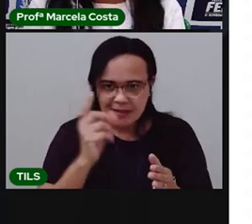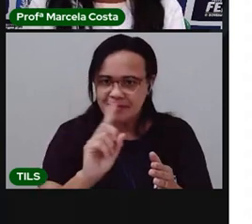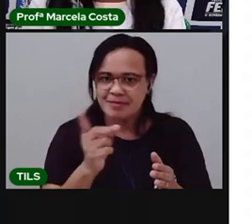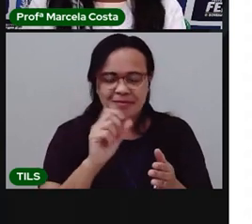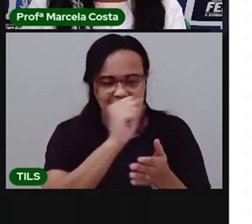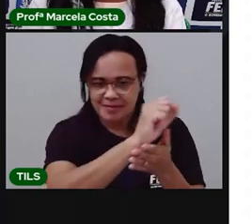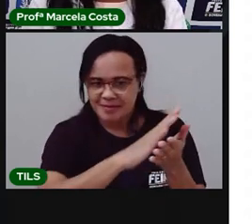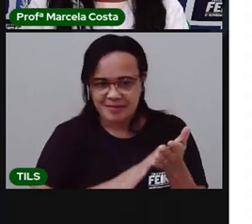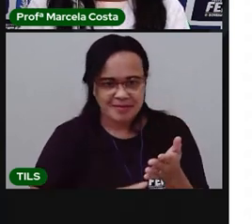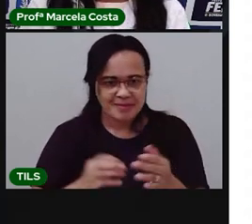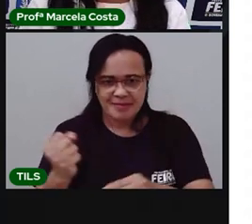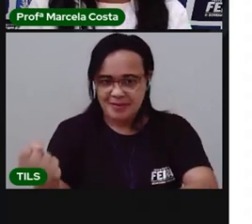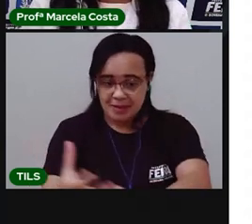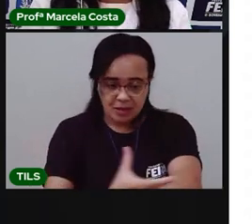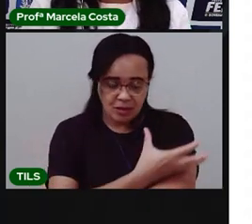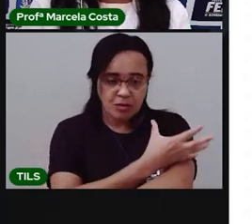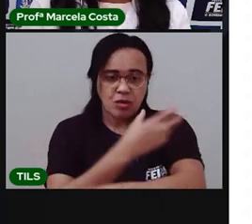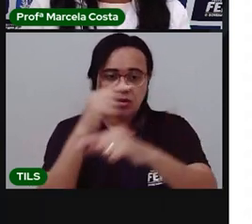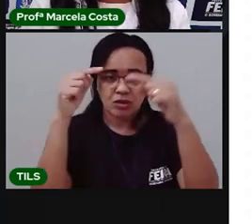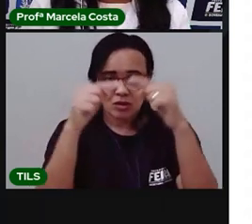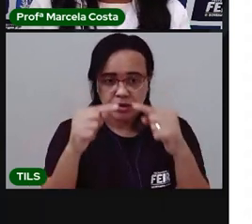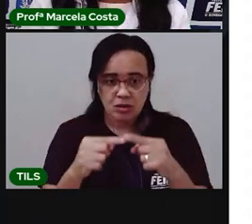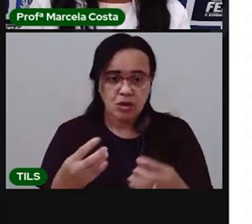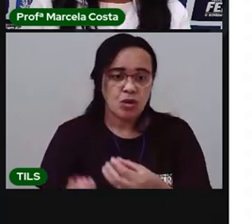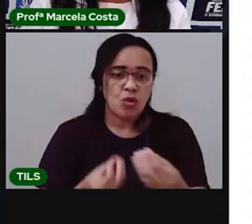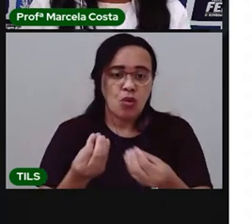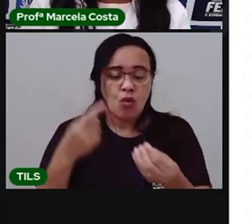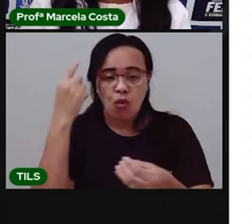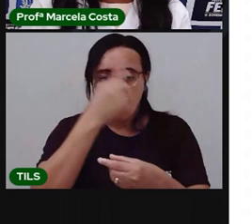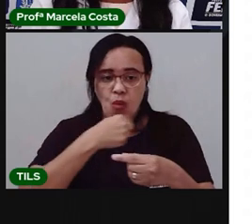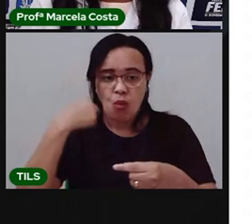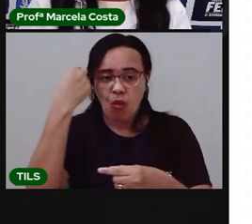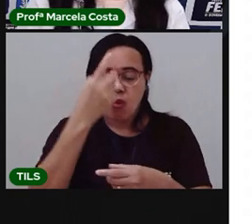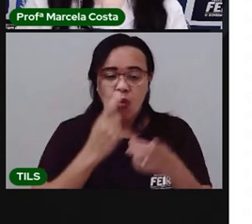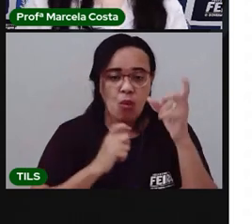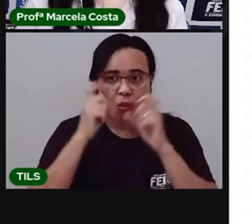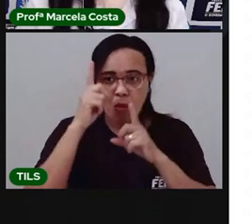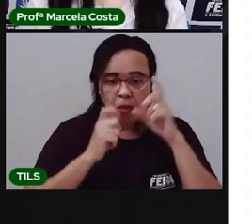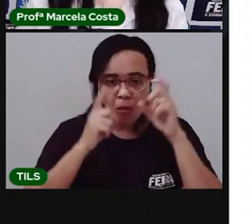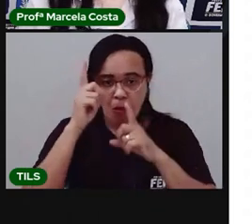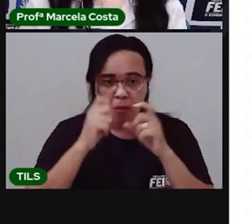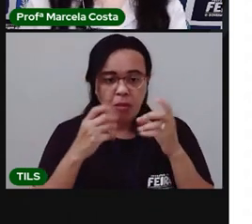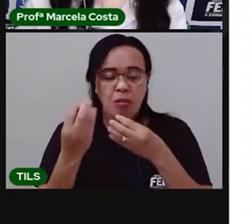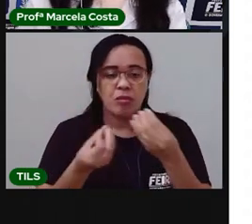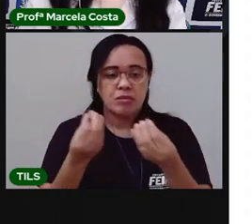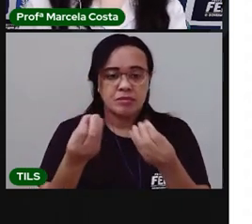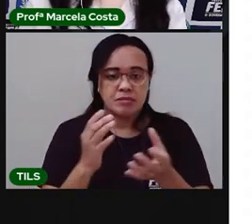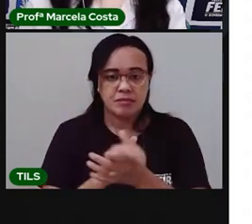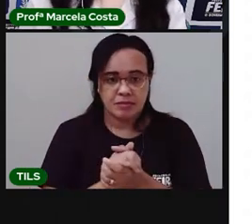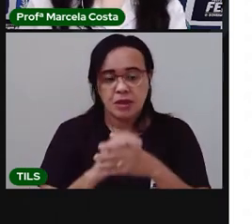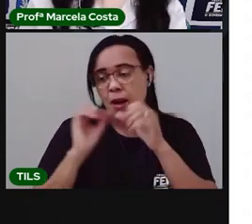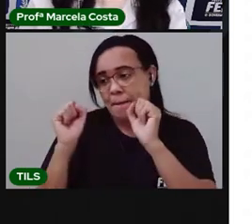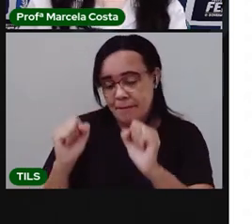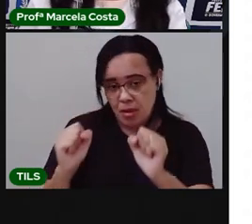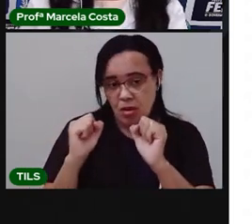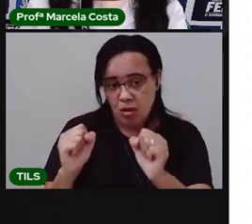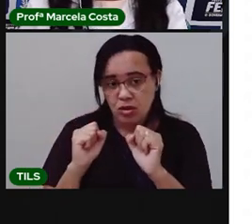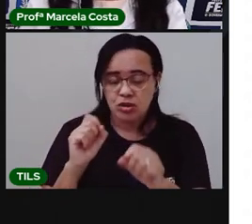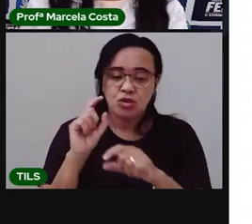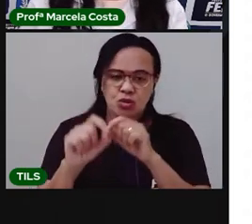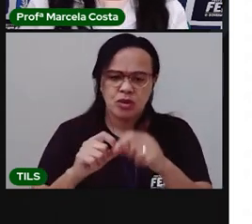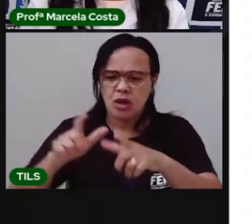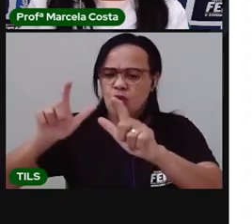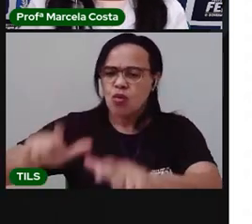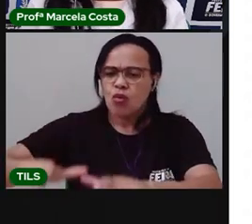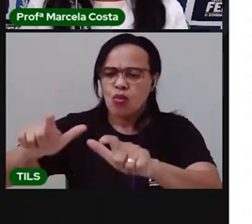são as emoções e que expressões faciais representam elas. Você pode montar aí na sua casa um